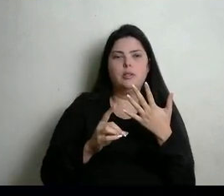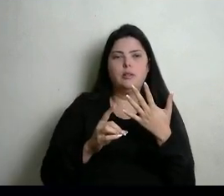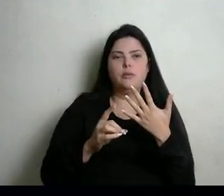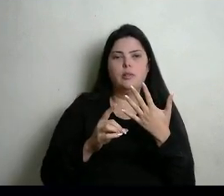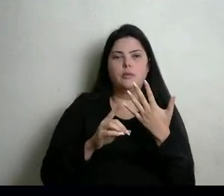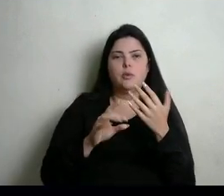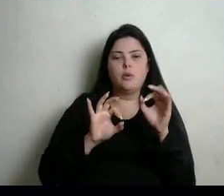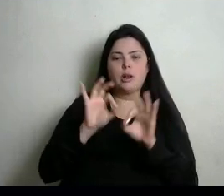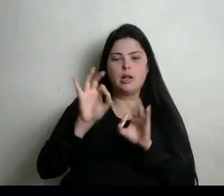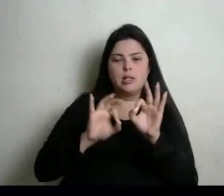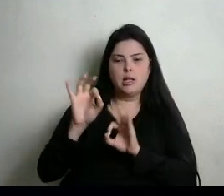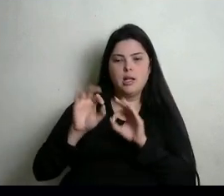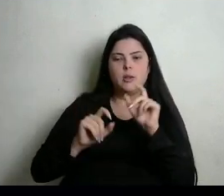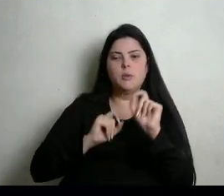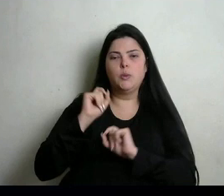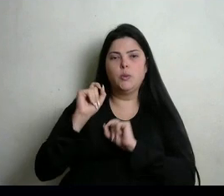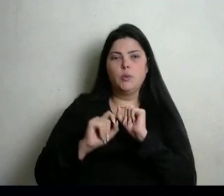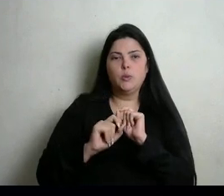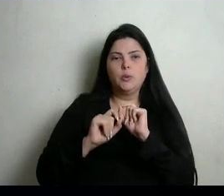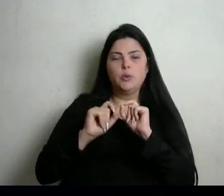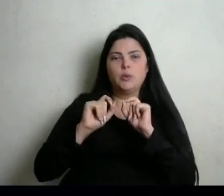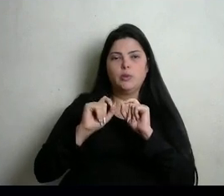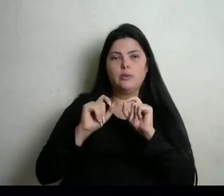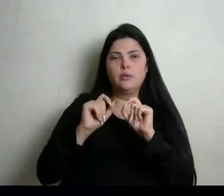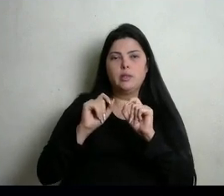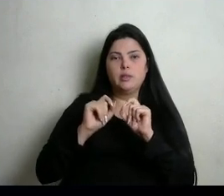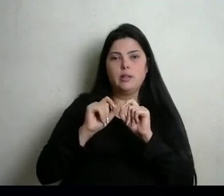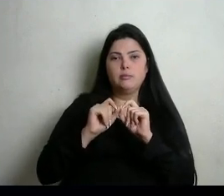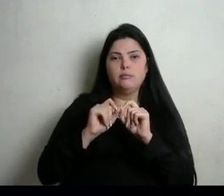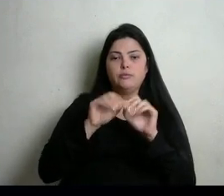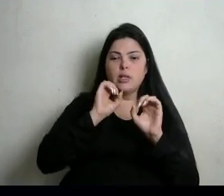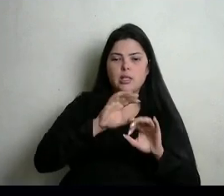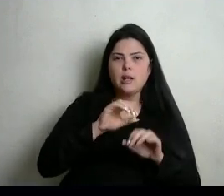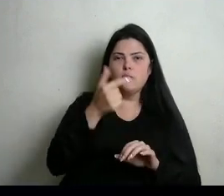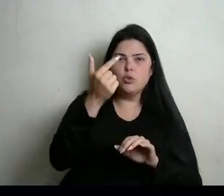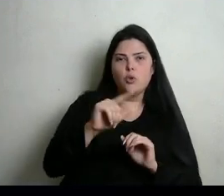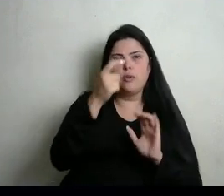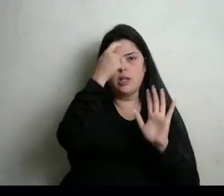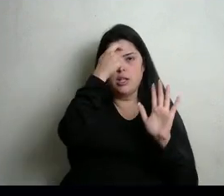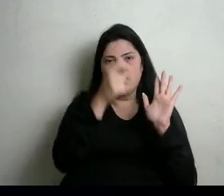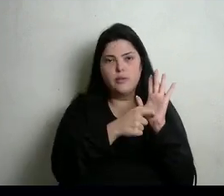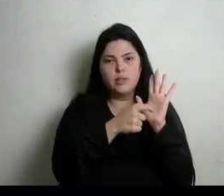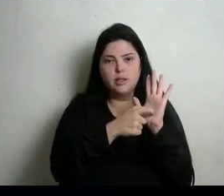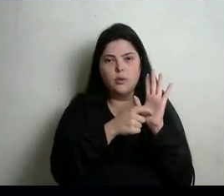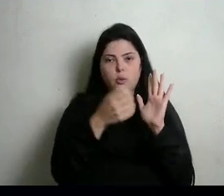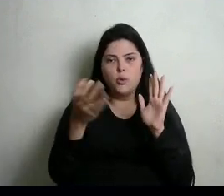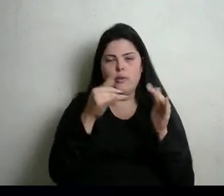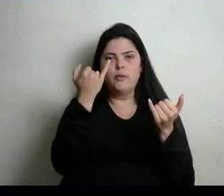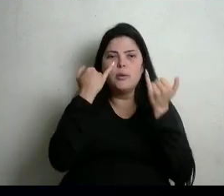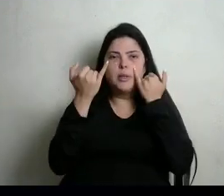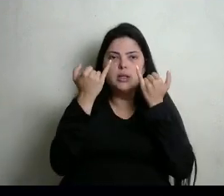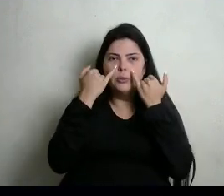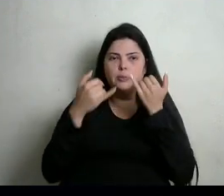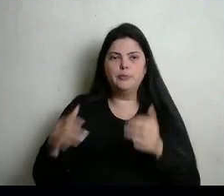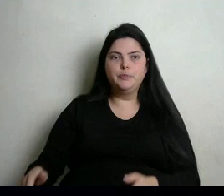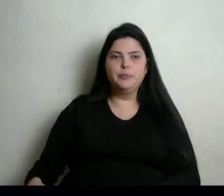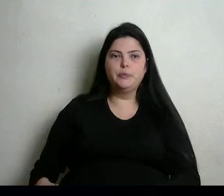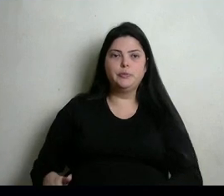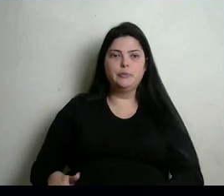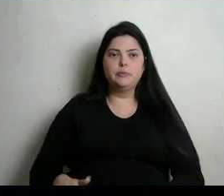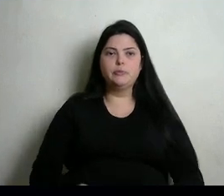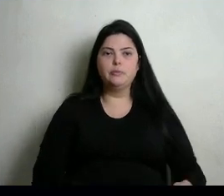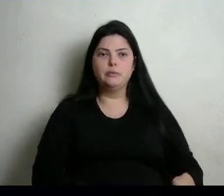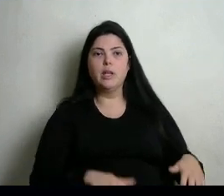e e eles fizeram um retreinamento dessa inteligência artificial com esses novos dados. Então, aqui o que a gente